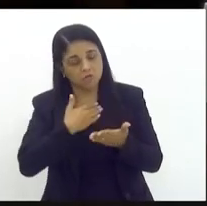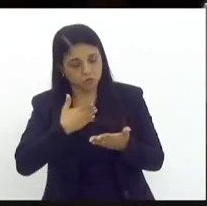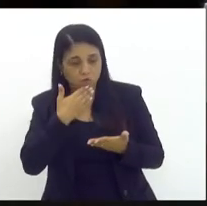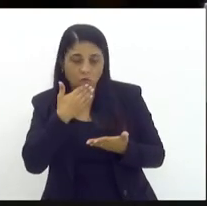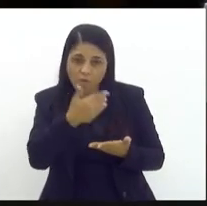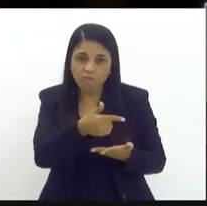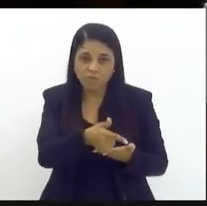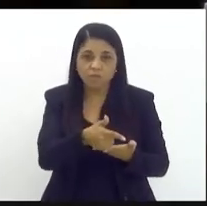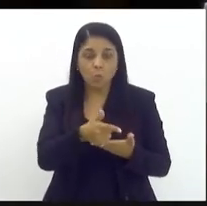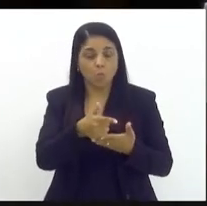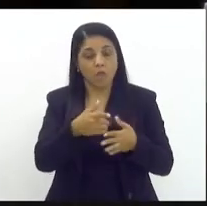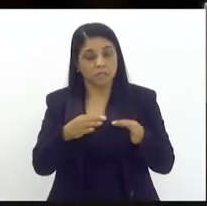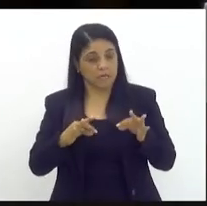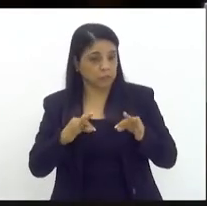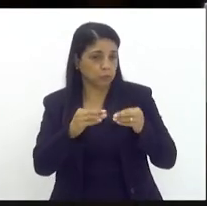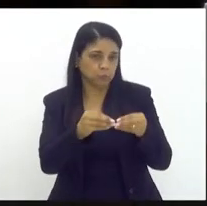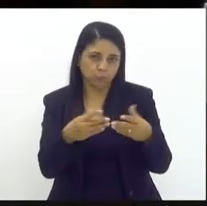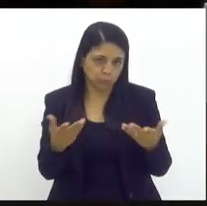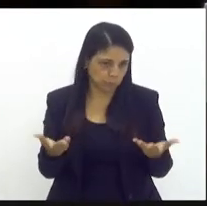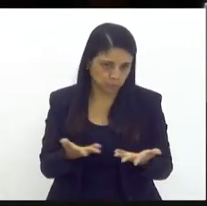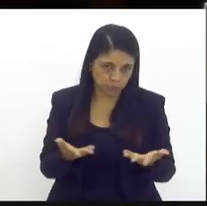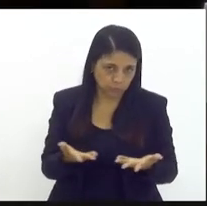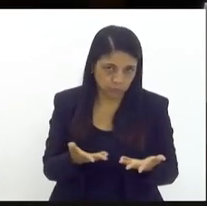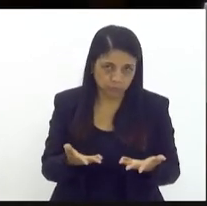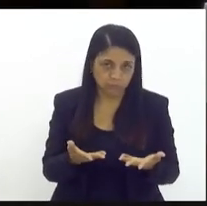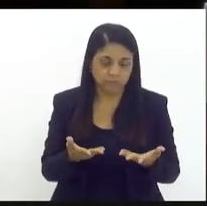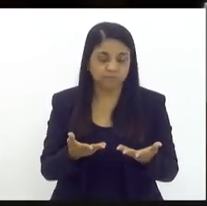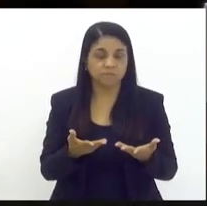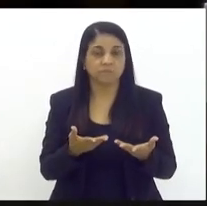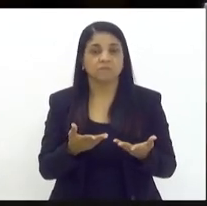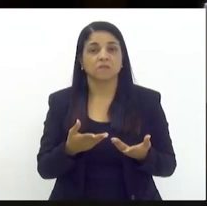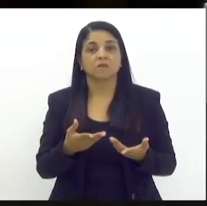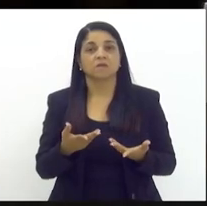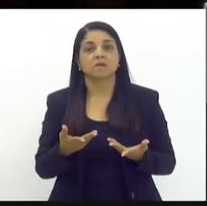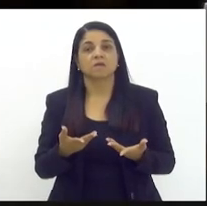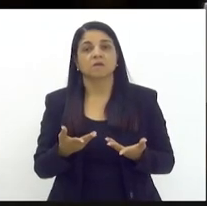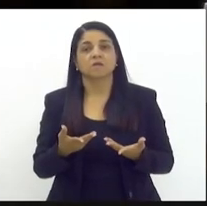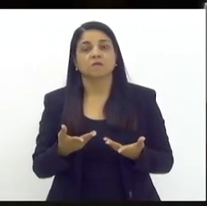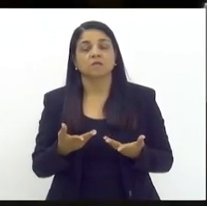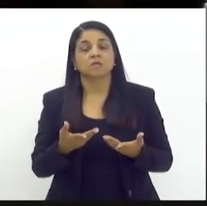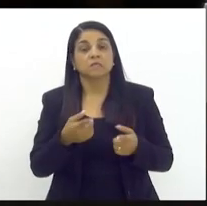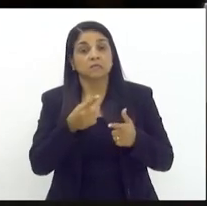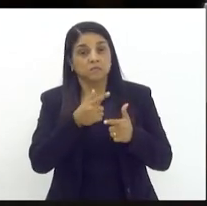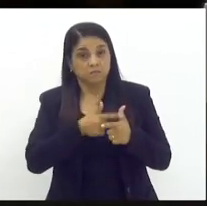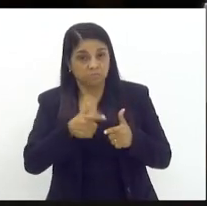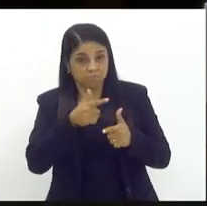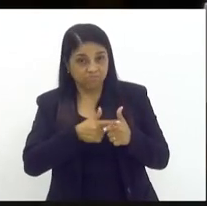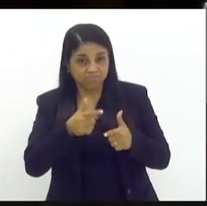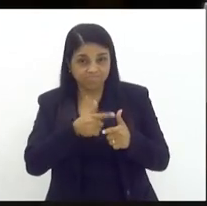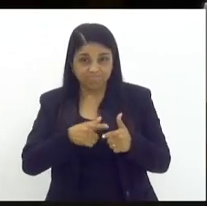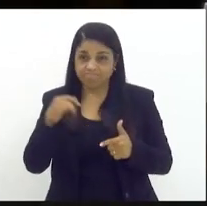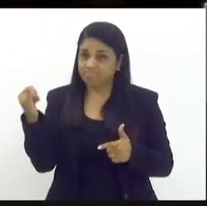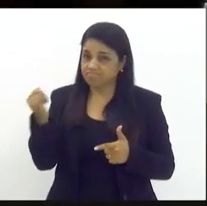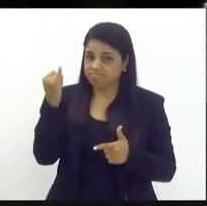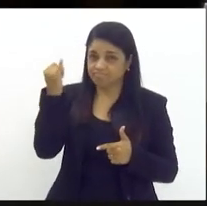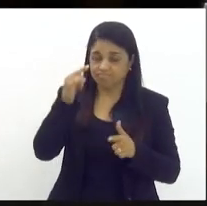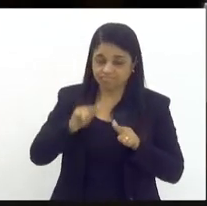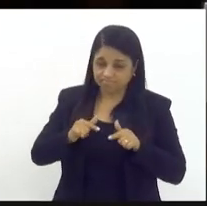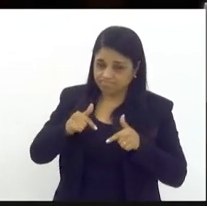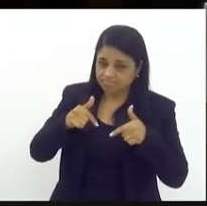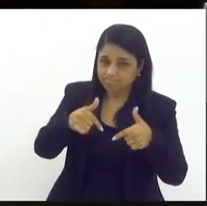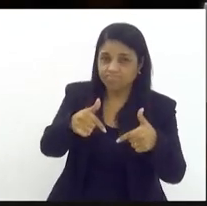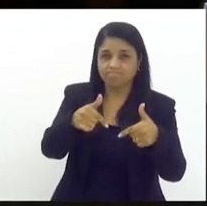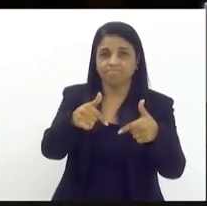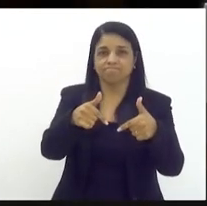acho que ela não é essa Brastemp toda Quando eu digo inclusive que ela não panaceia e os seus efeitos mais importantes são médio e longo